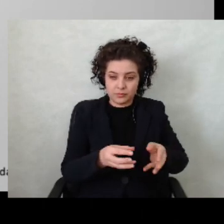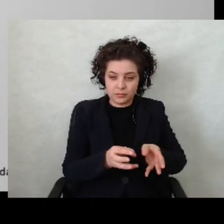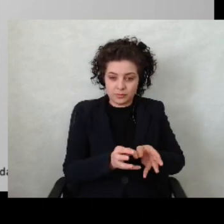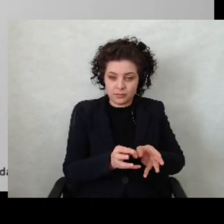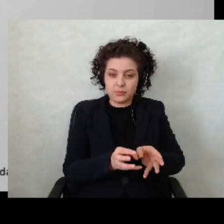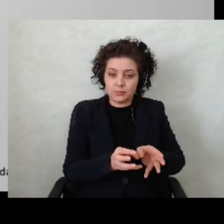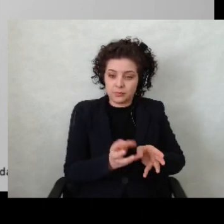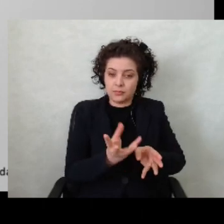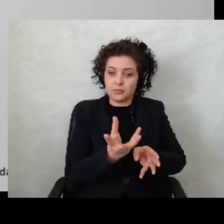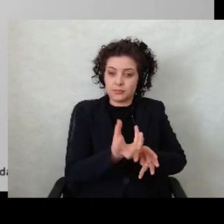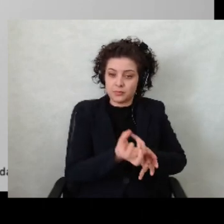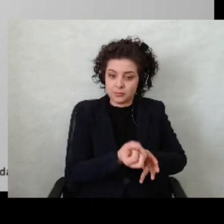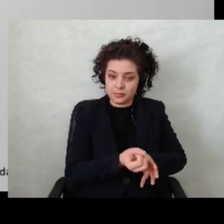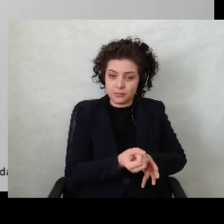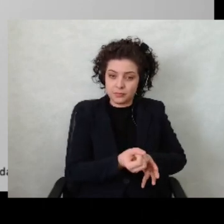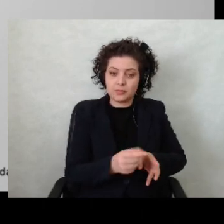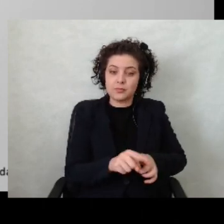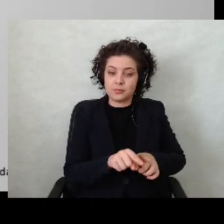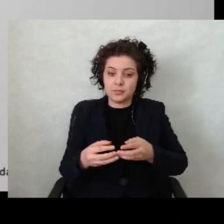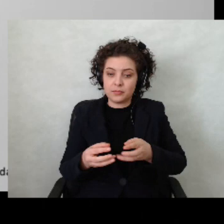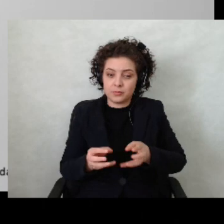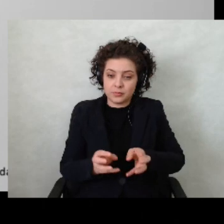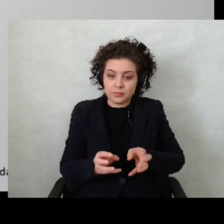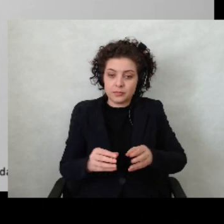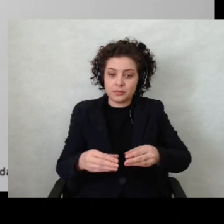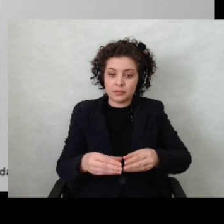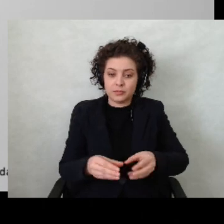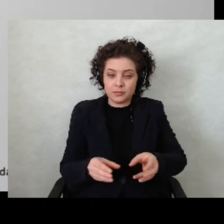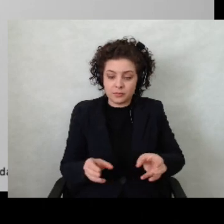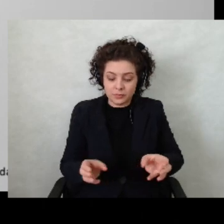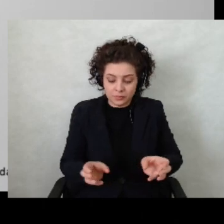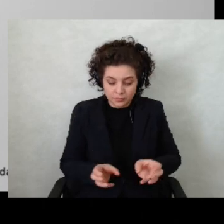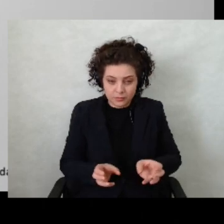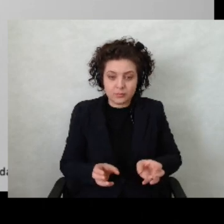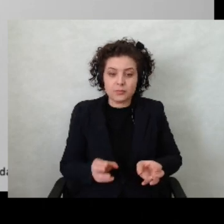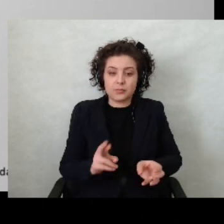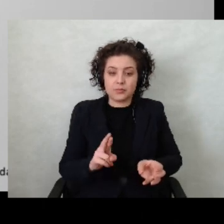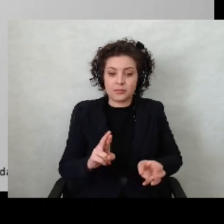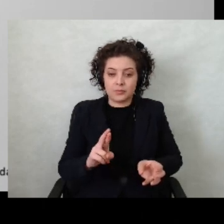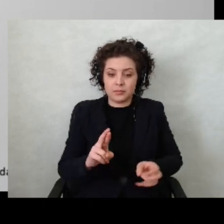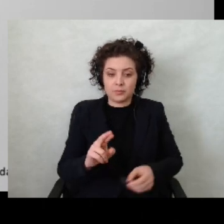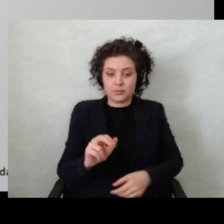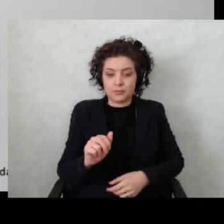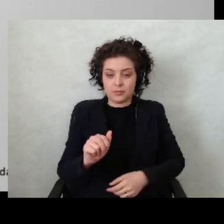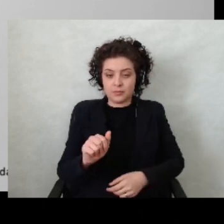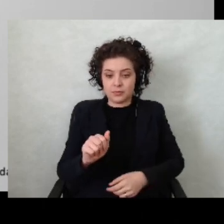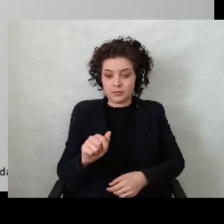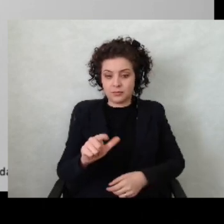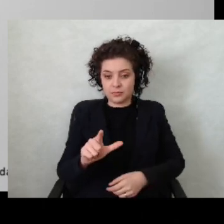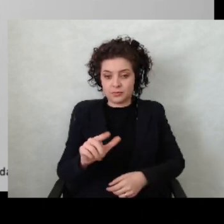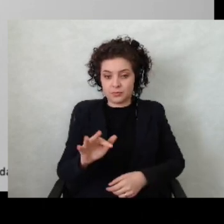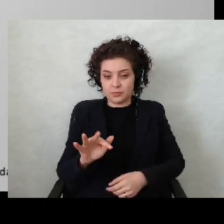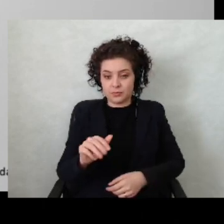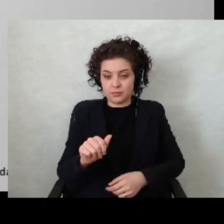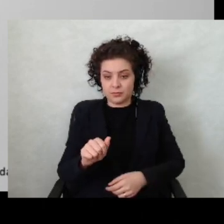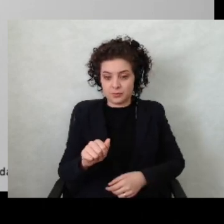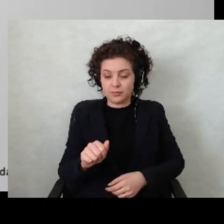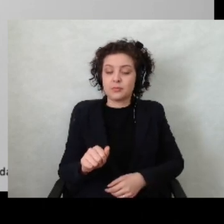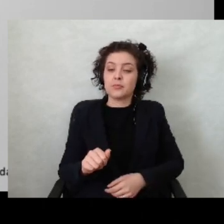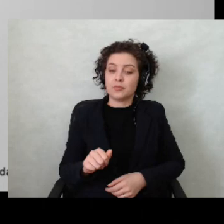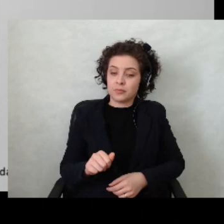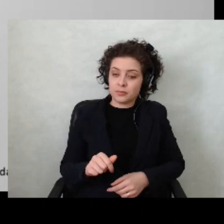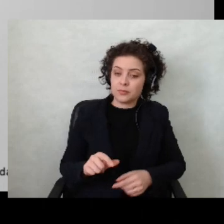e receptores que são receptores nucleares, que é o receptor ER-alfa e ER-beta, que ativam a